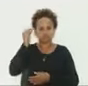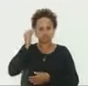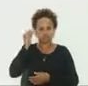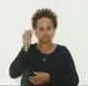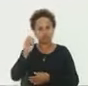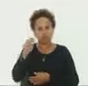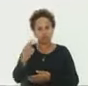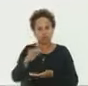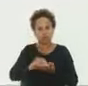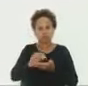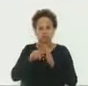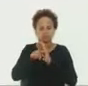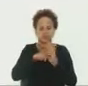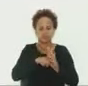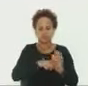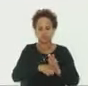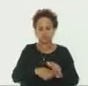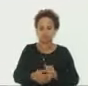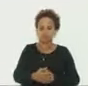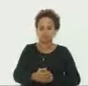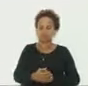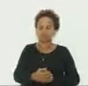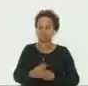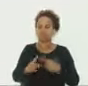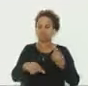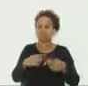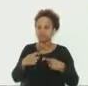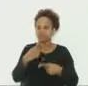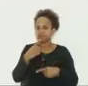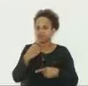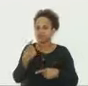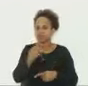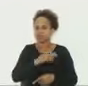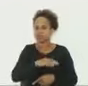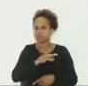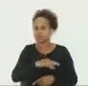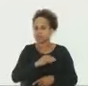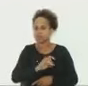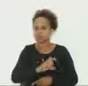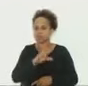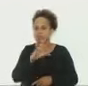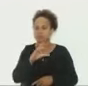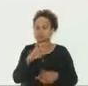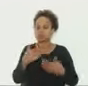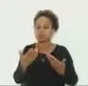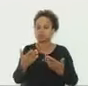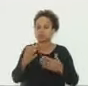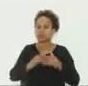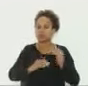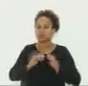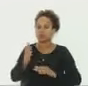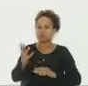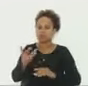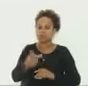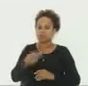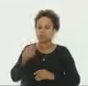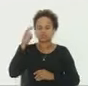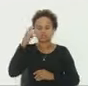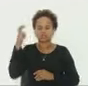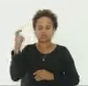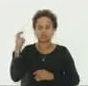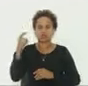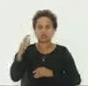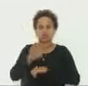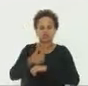pesquisa. Depois, queremos falar de aumento de salário. Qual a qualidade intelectual ou profissional